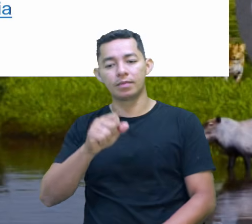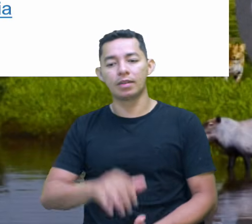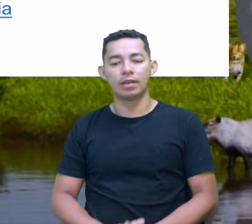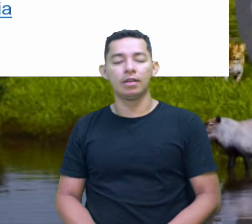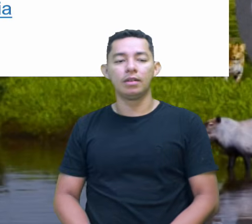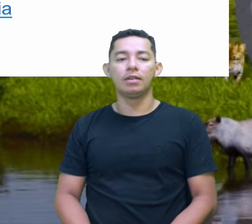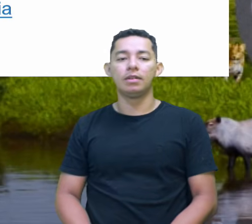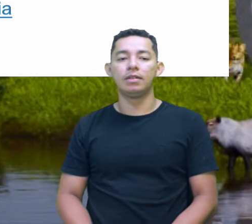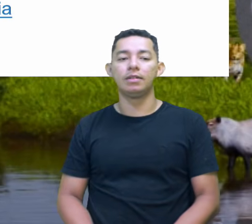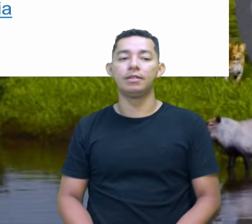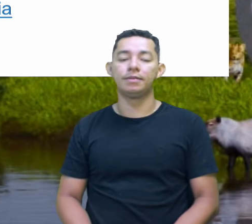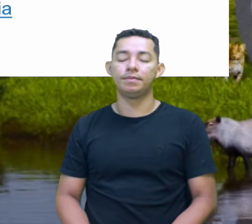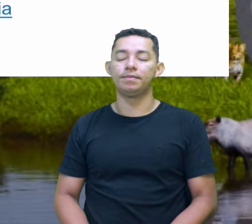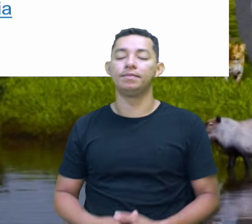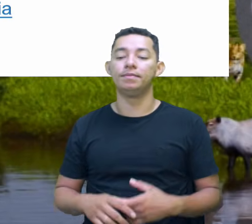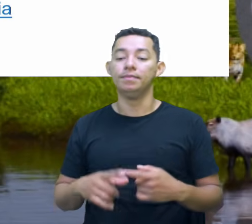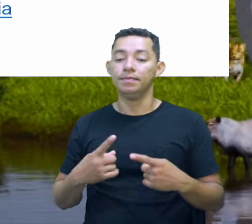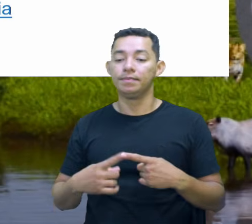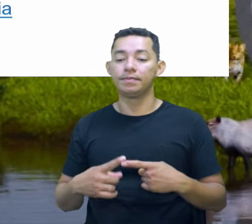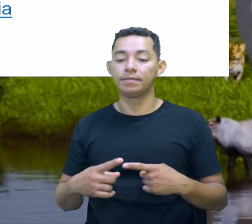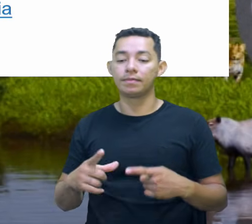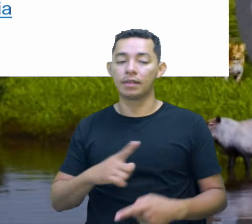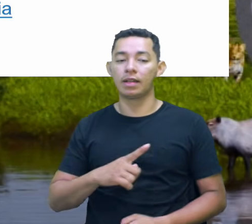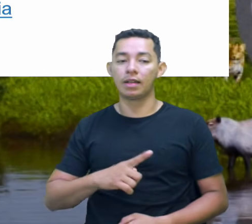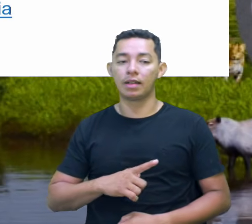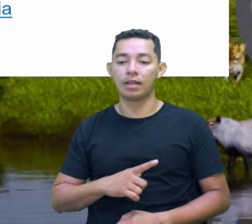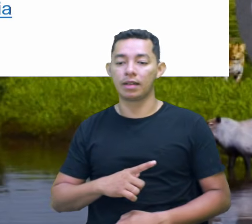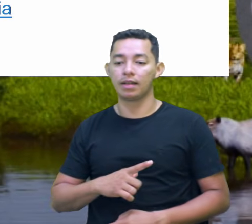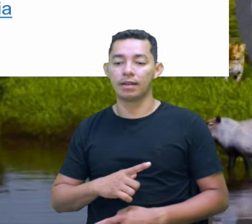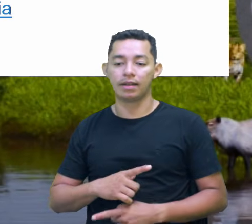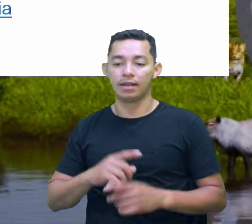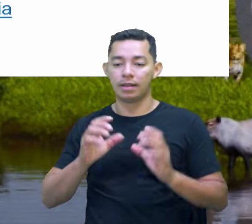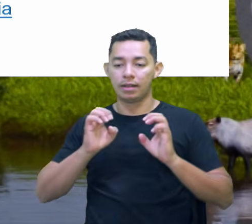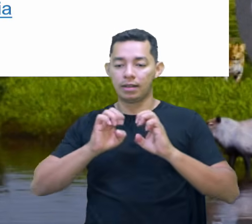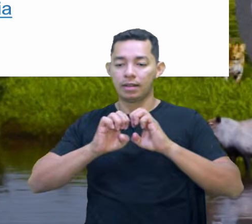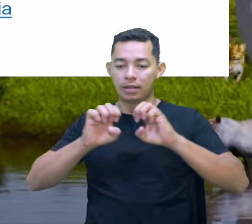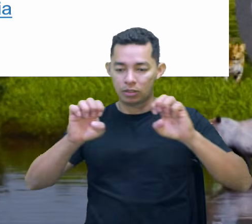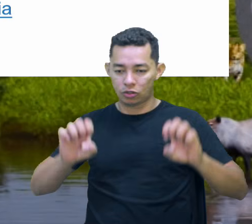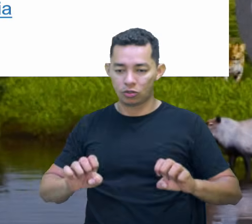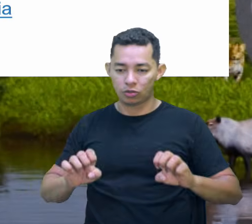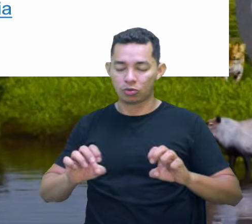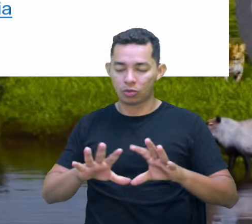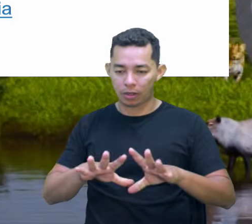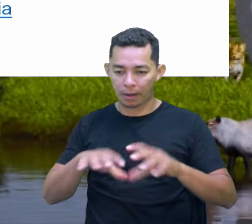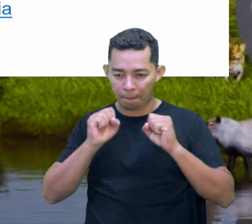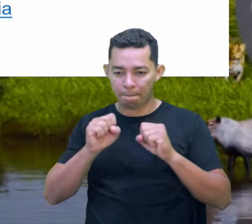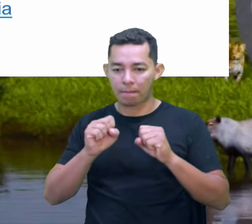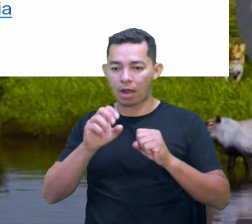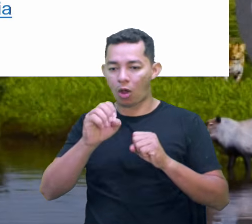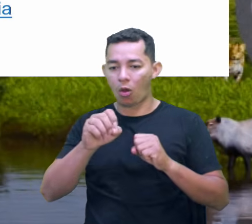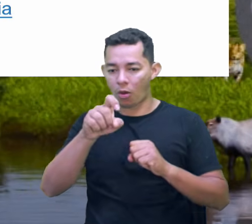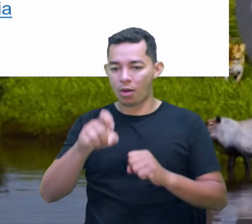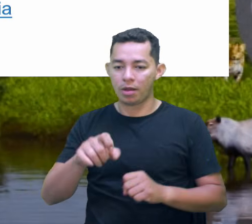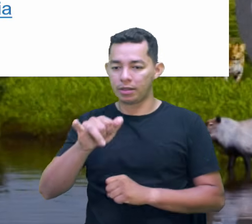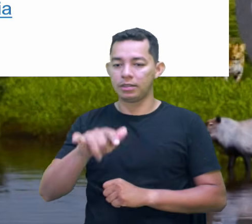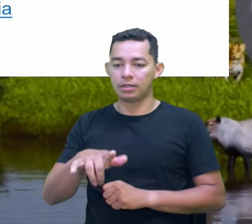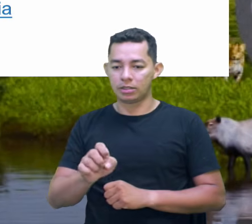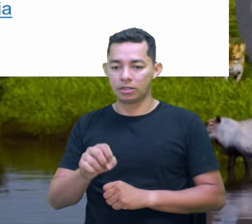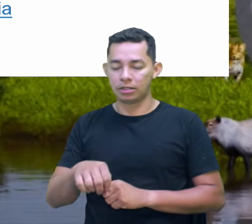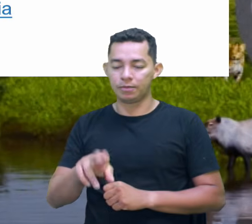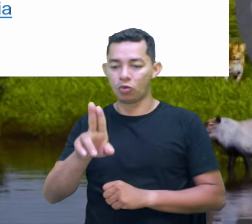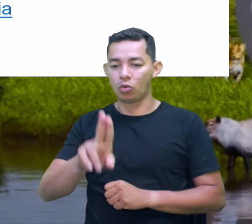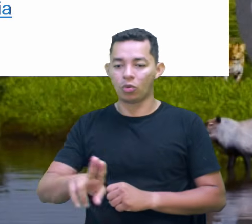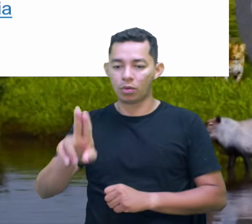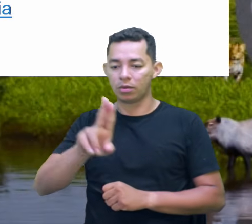quê? Porque ele tem mecanismos que captam oxigênio a partir da água, que são as brânquias,